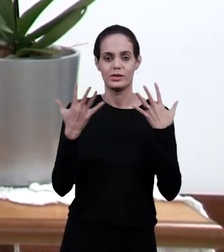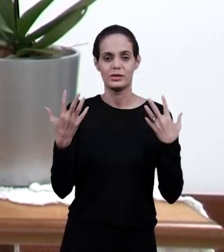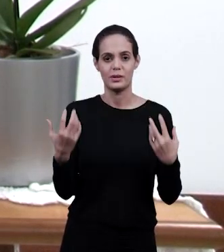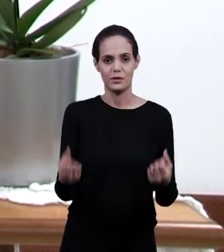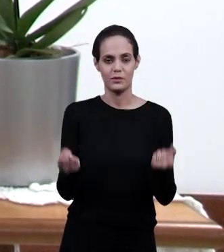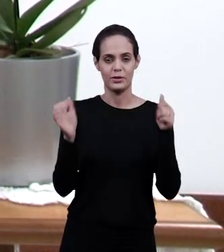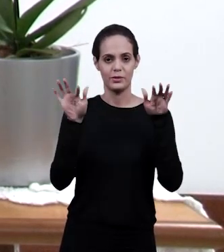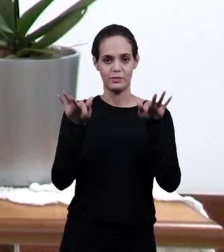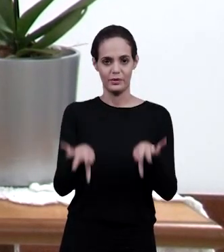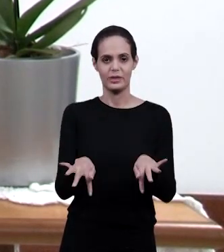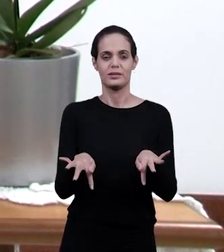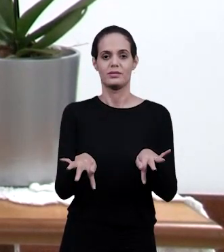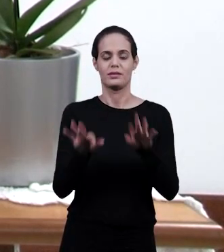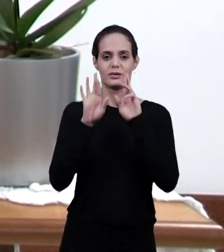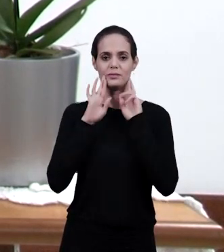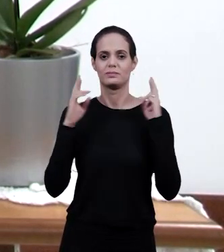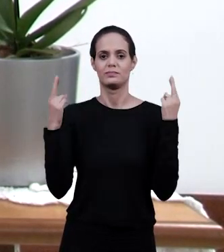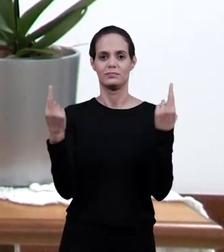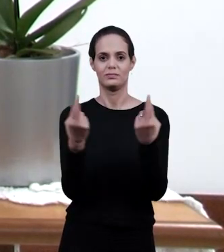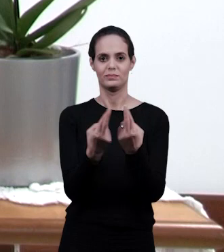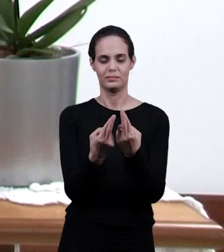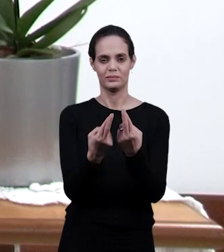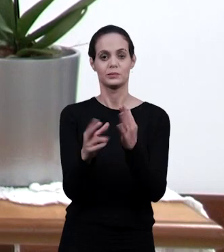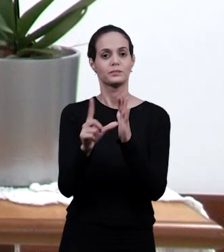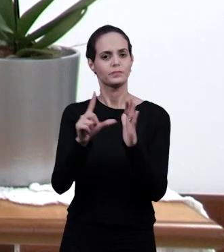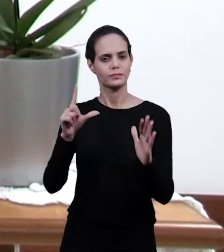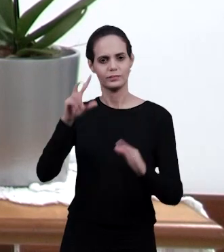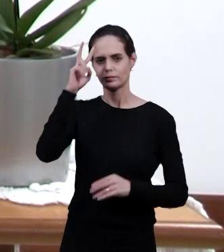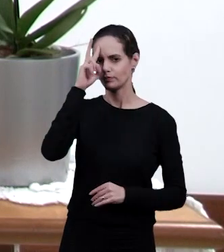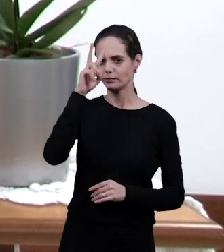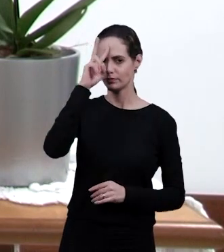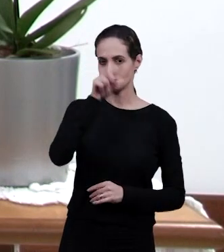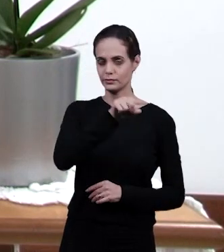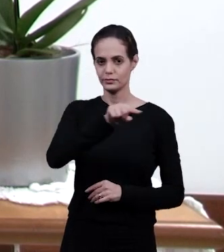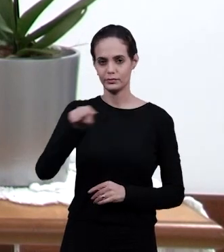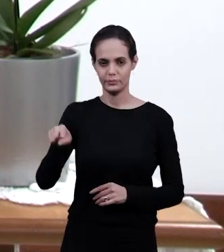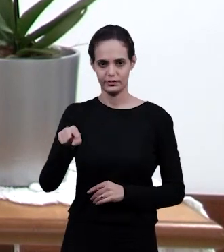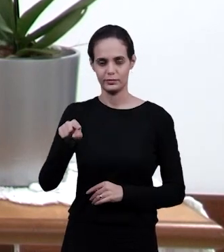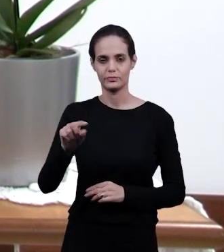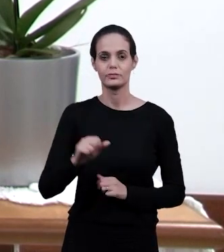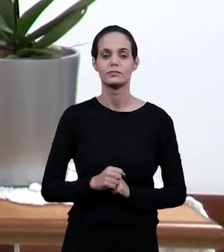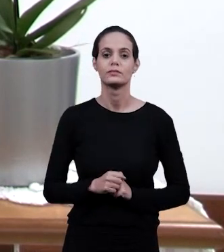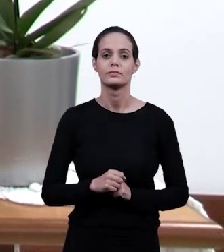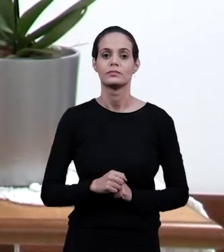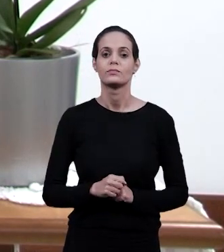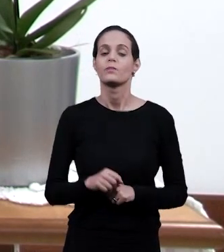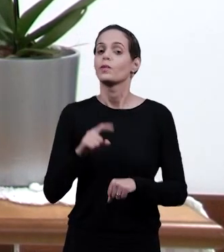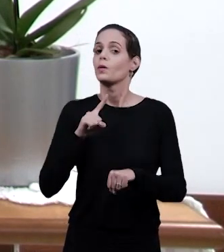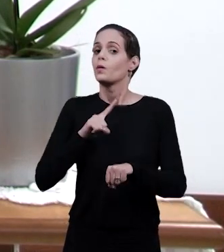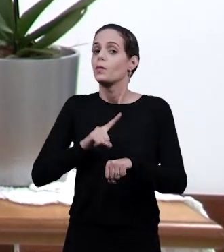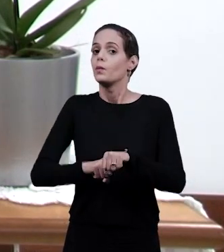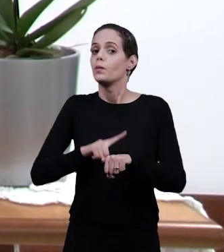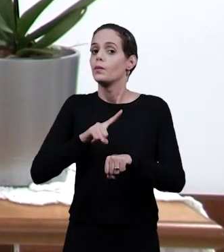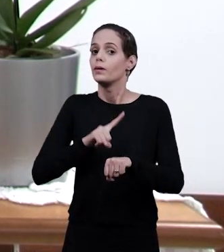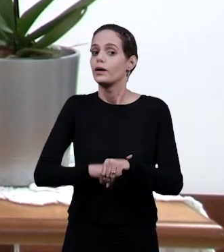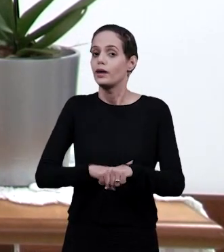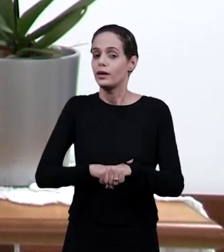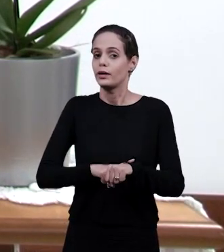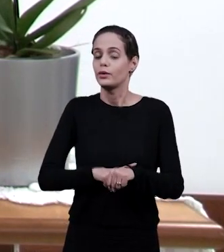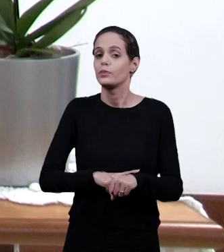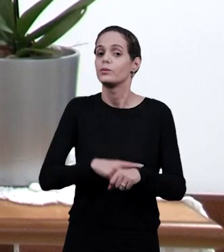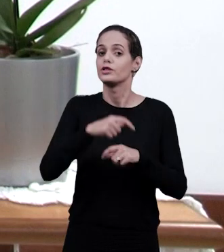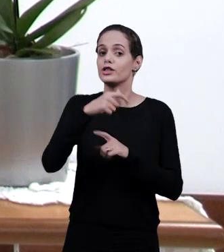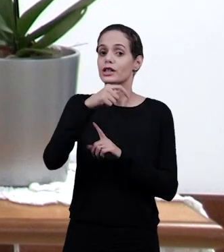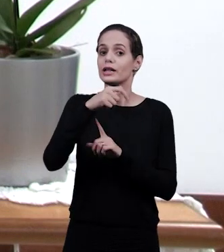os louvores. Vamos encerrar então agora a nossa reunião. Antes, lembrando, daqui a pouco, às 19 horas,